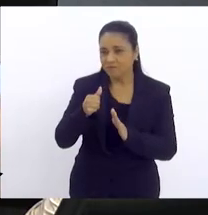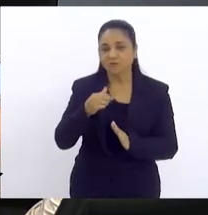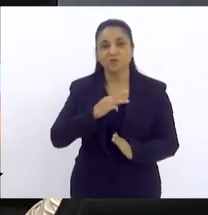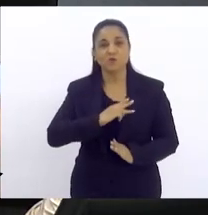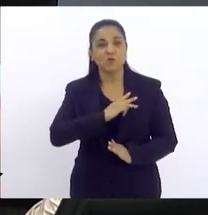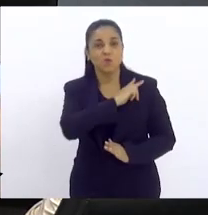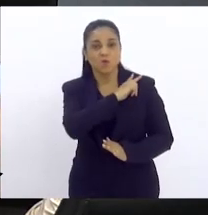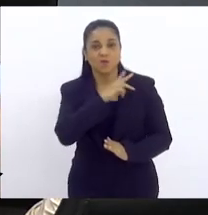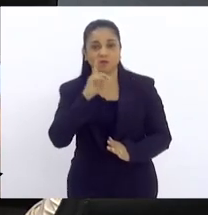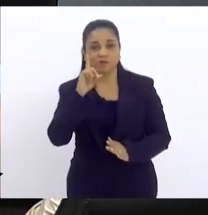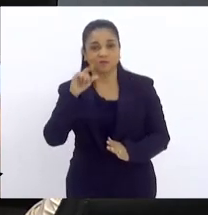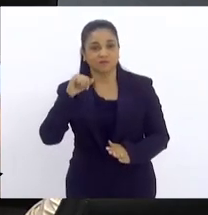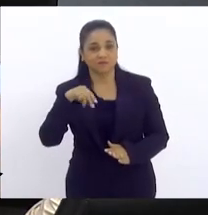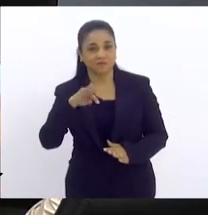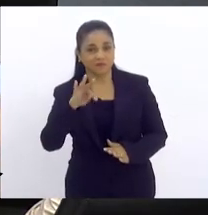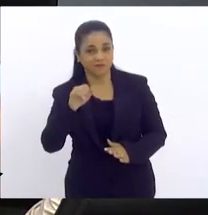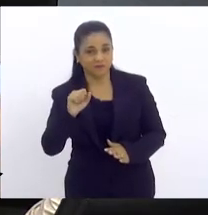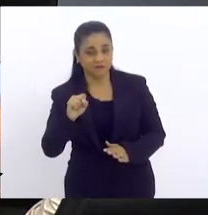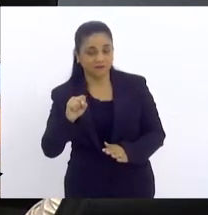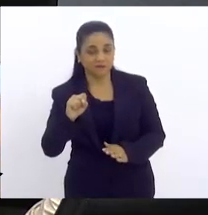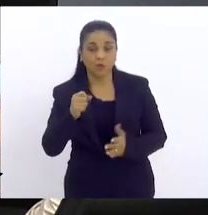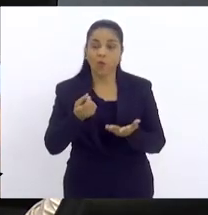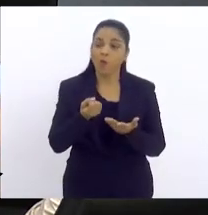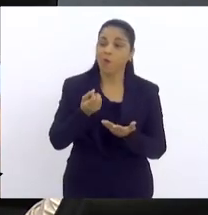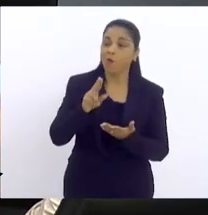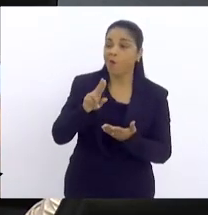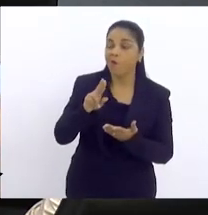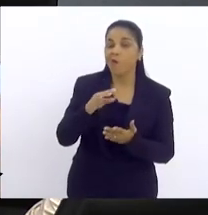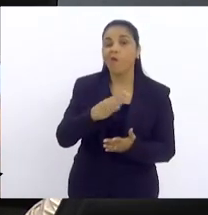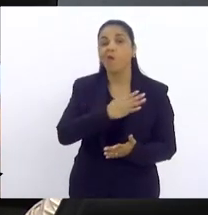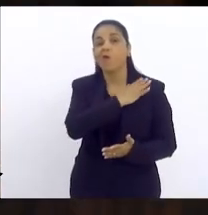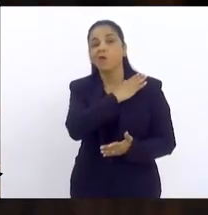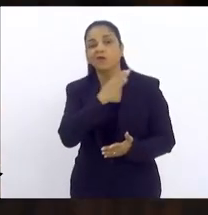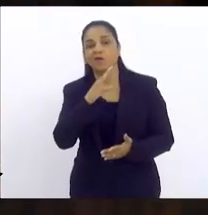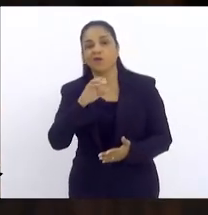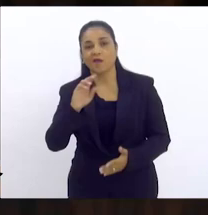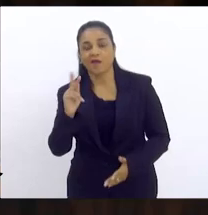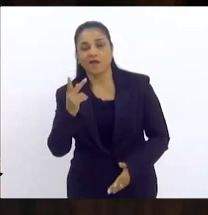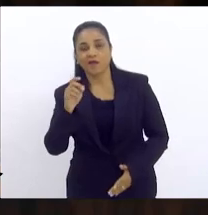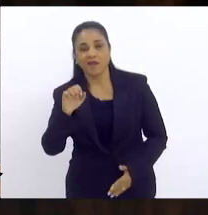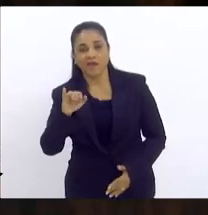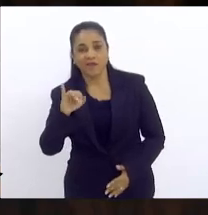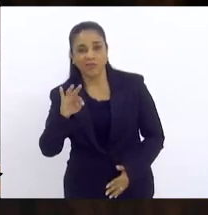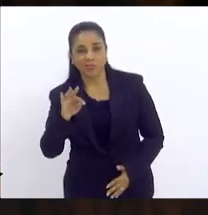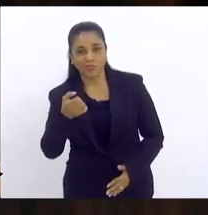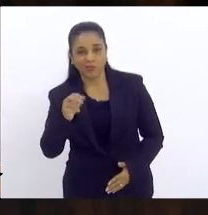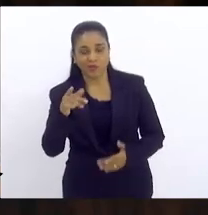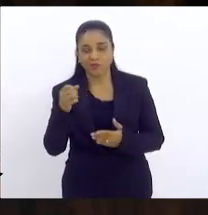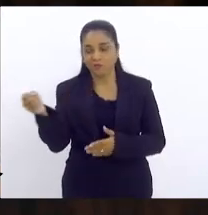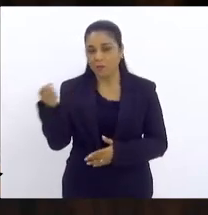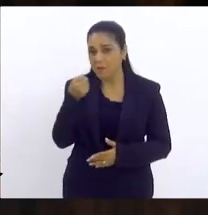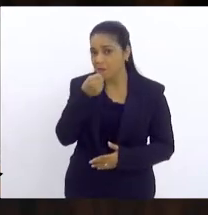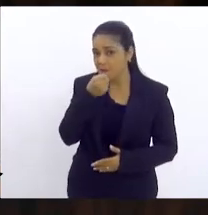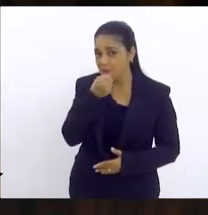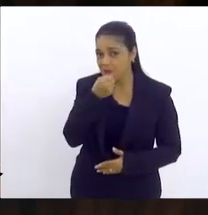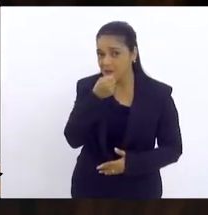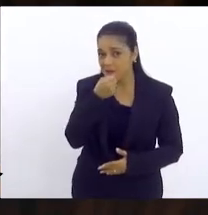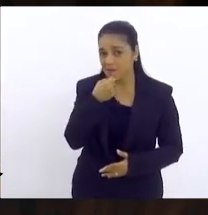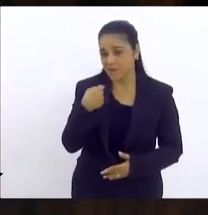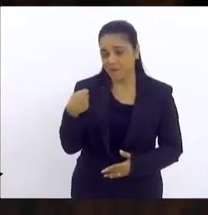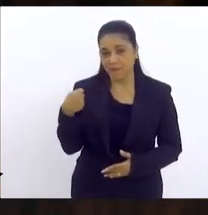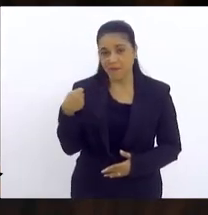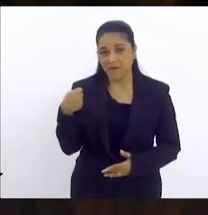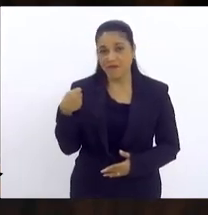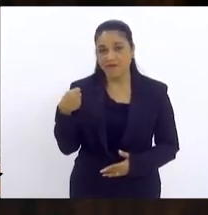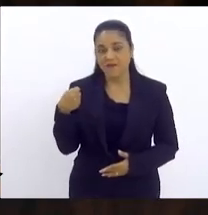ou Coronel Heitor então tá bom então passa a palavra chama para que possa fazer sua exposição